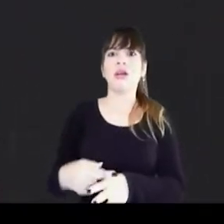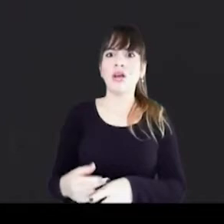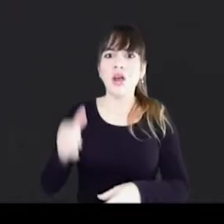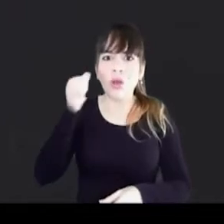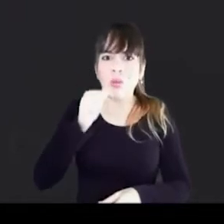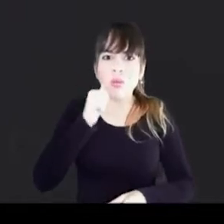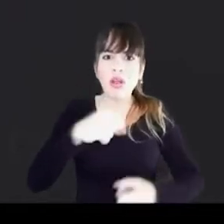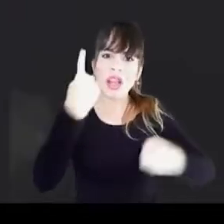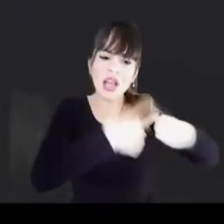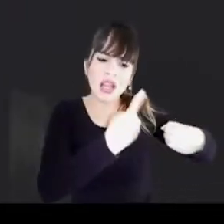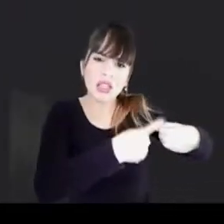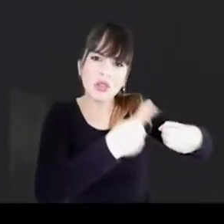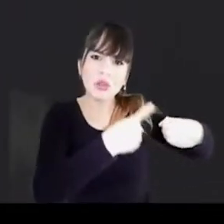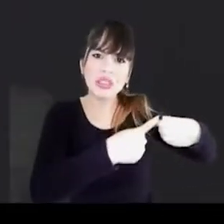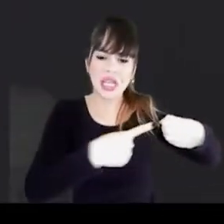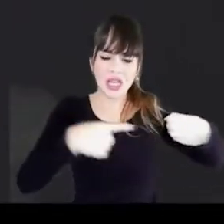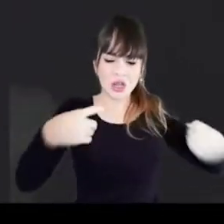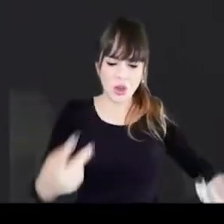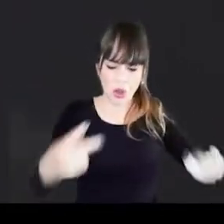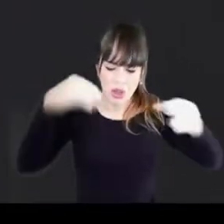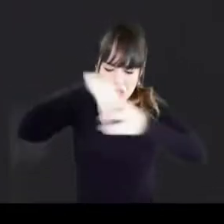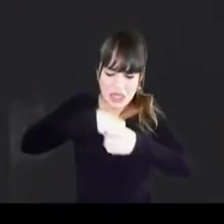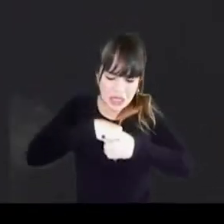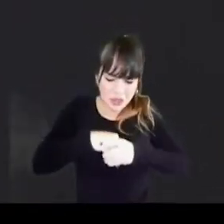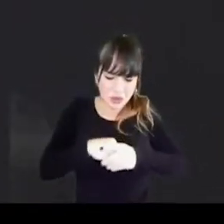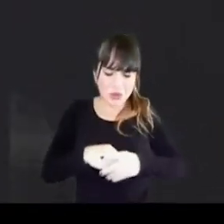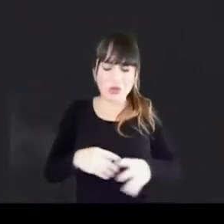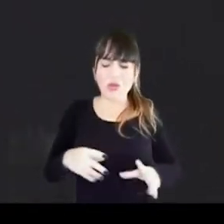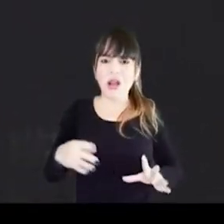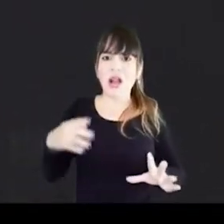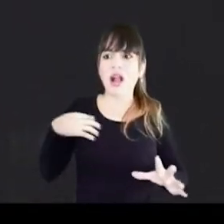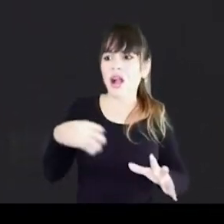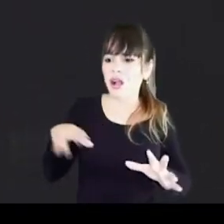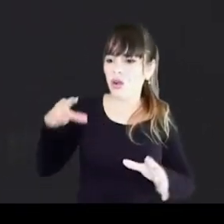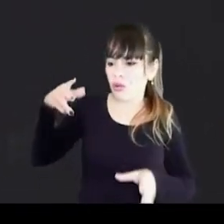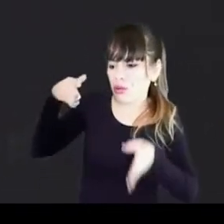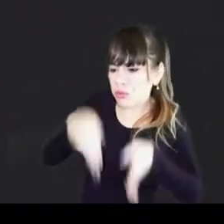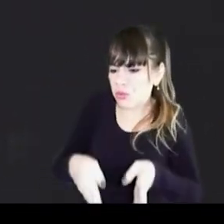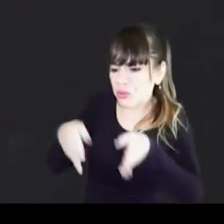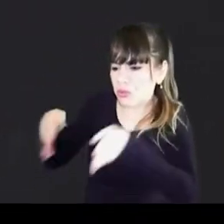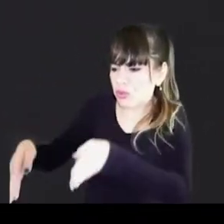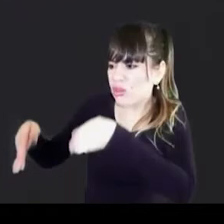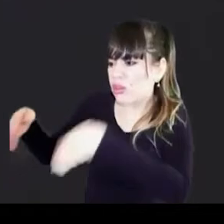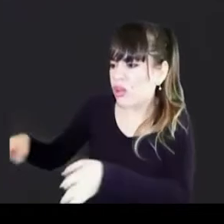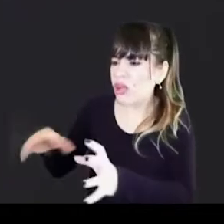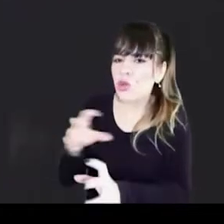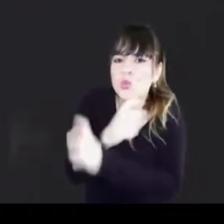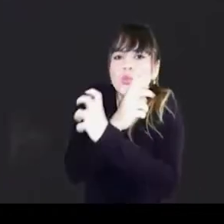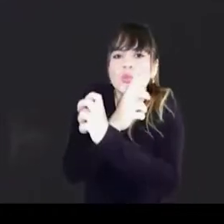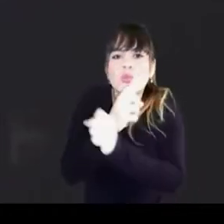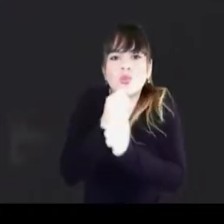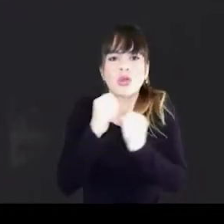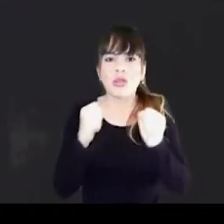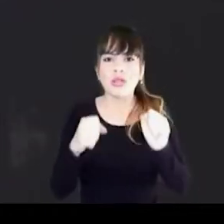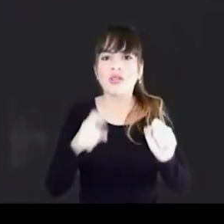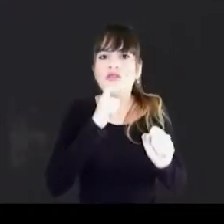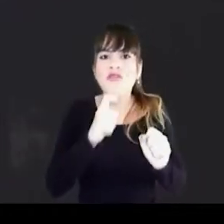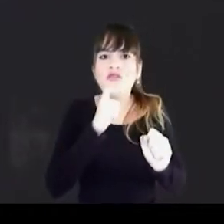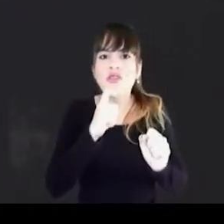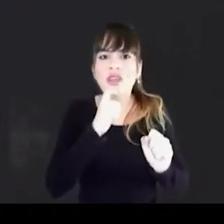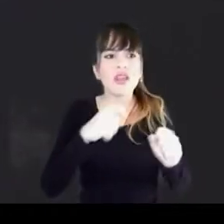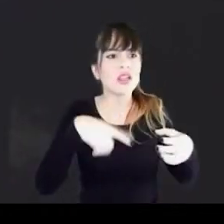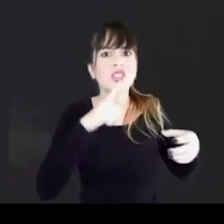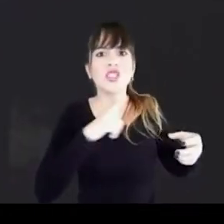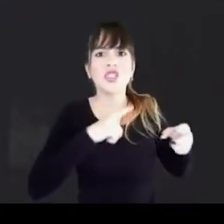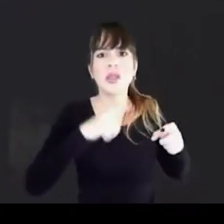camponesa desfez-se em pó quando a rajada glacial atingiu seu corpo numa esquina. Os cadáveres congelavam. Os